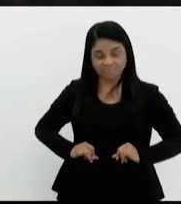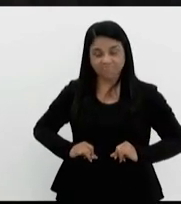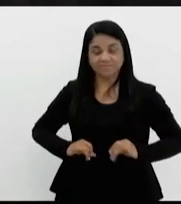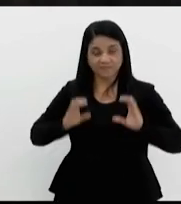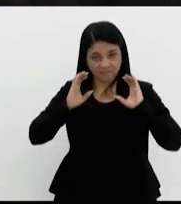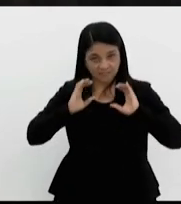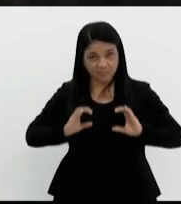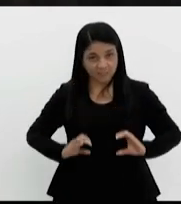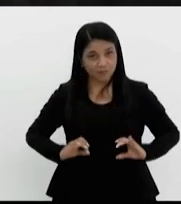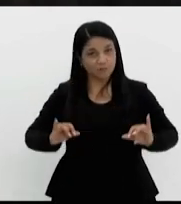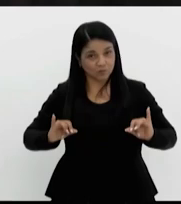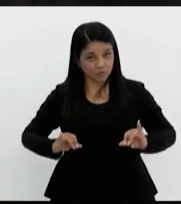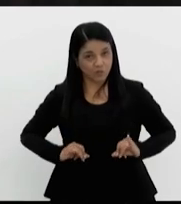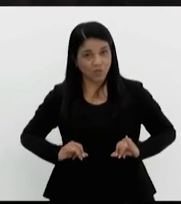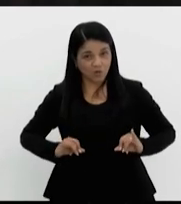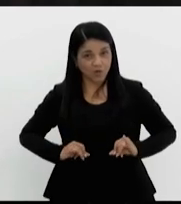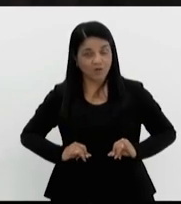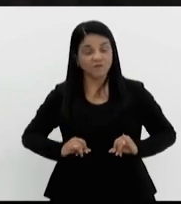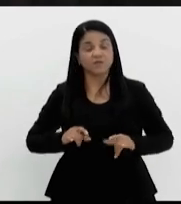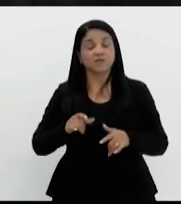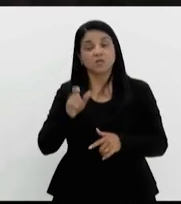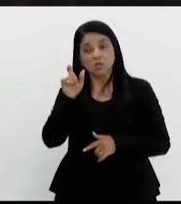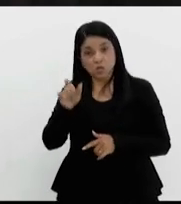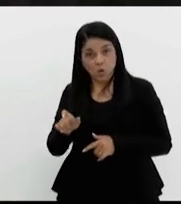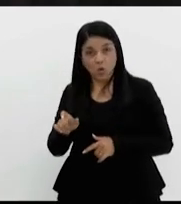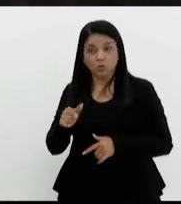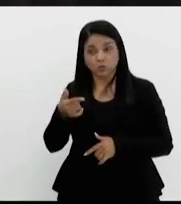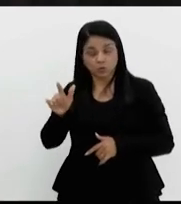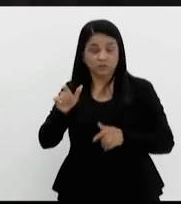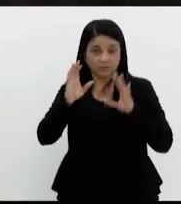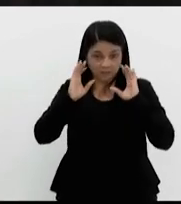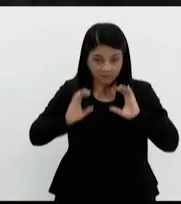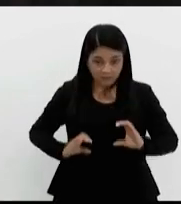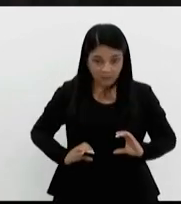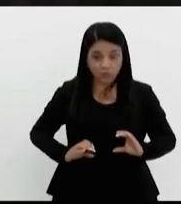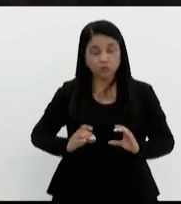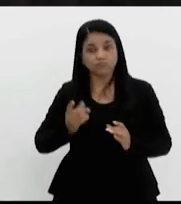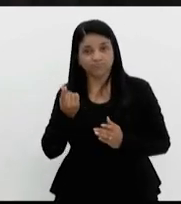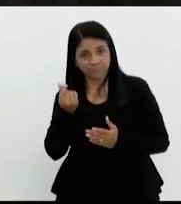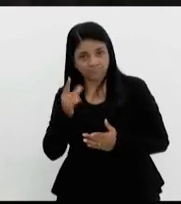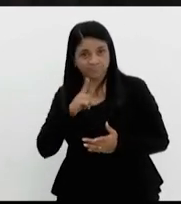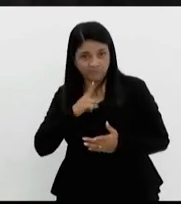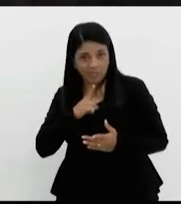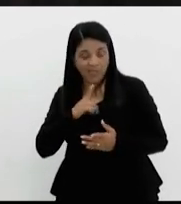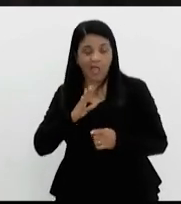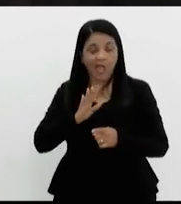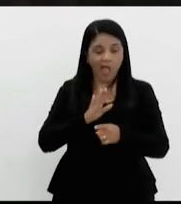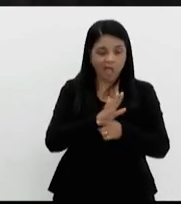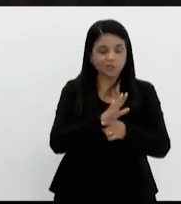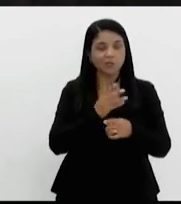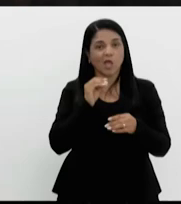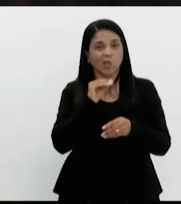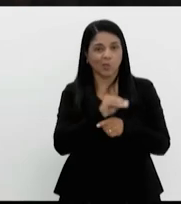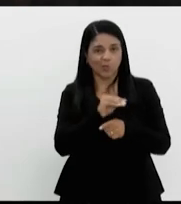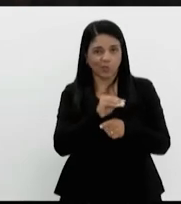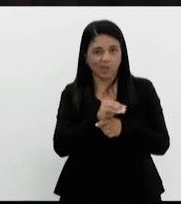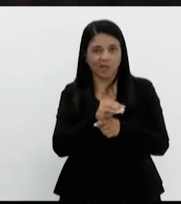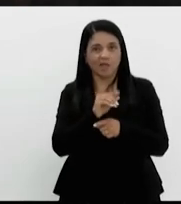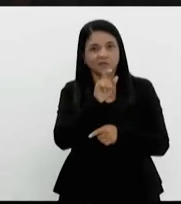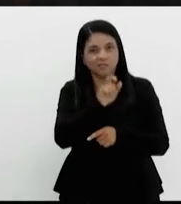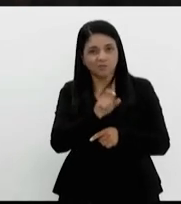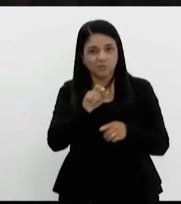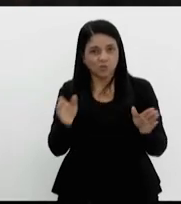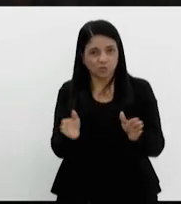sociedade, possam cuidar daqueles mais carentes e mais necessidade, porque isso é